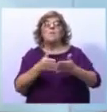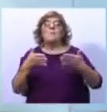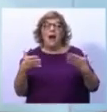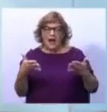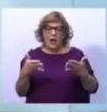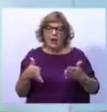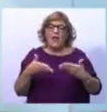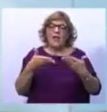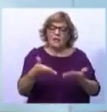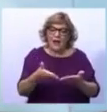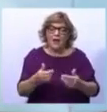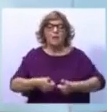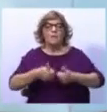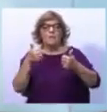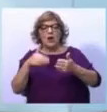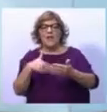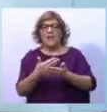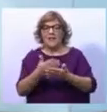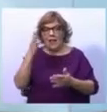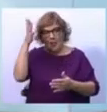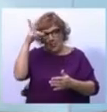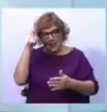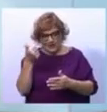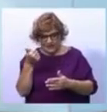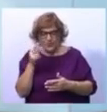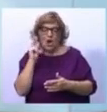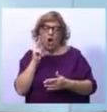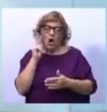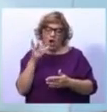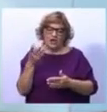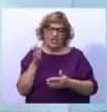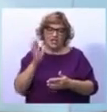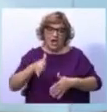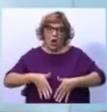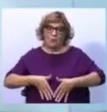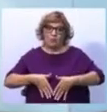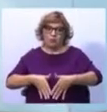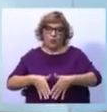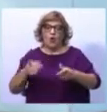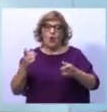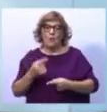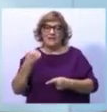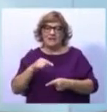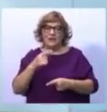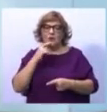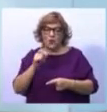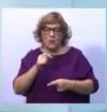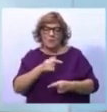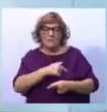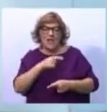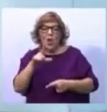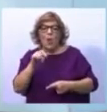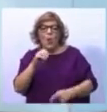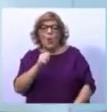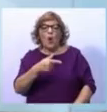portanto, o estímulo e maior será a produção desse leite. E repare-se que já durante a gravidez começa a sair o chamado colostro. É